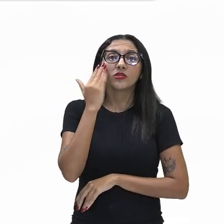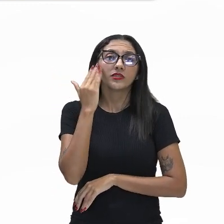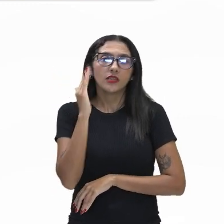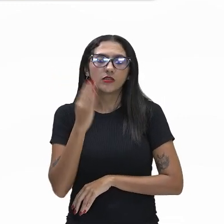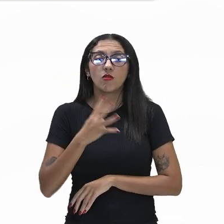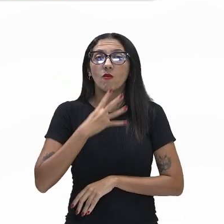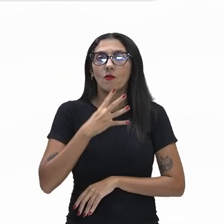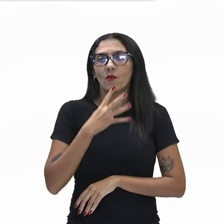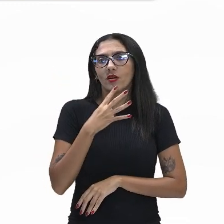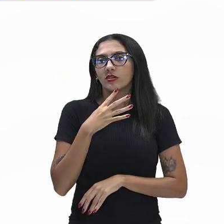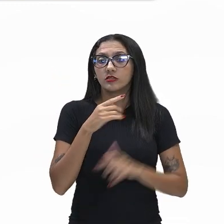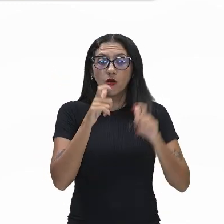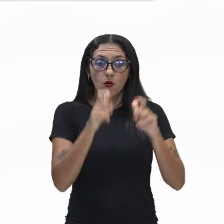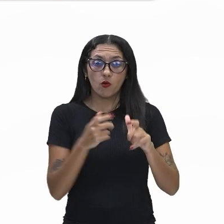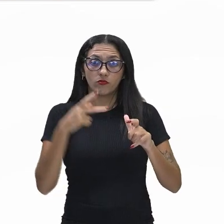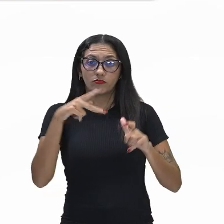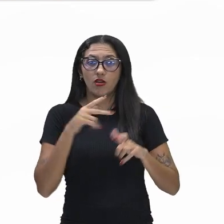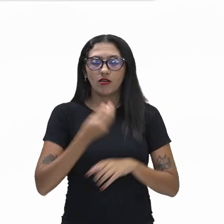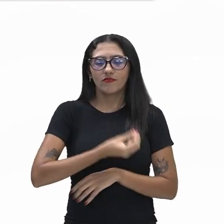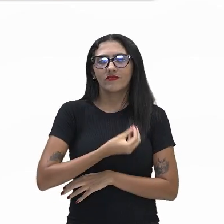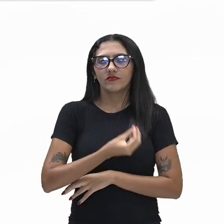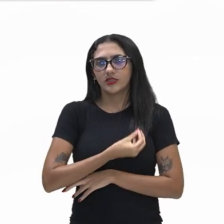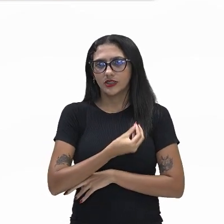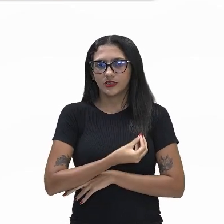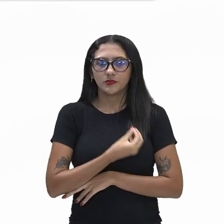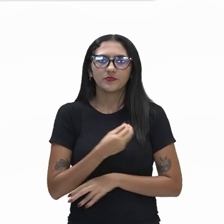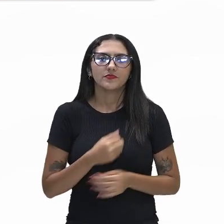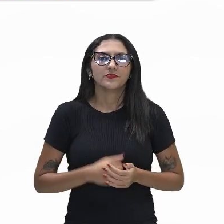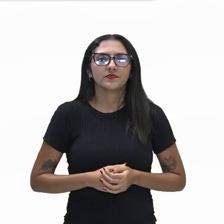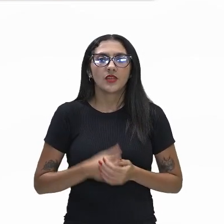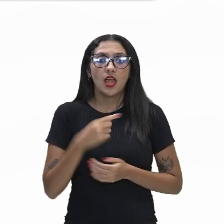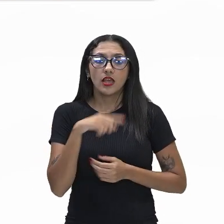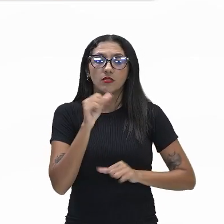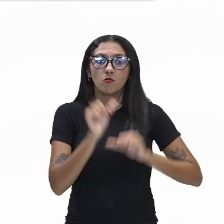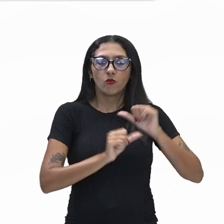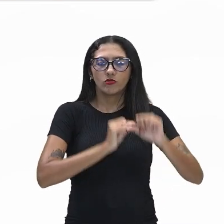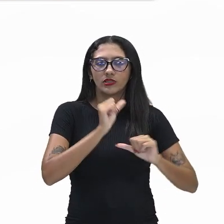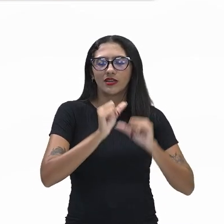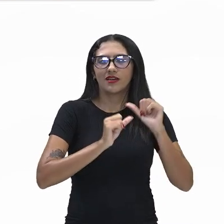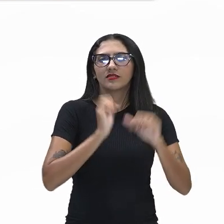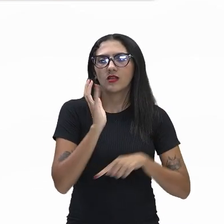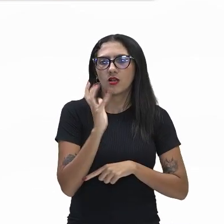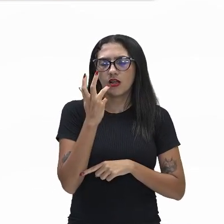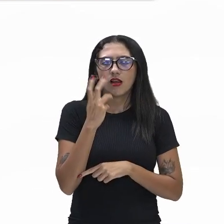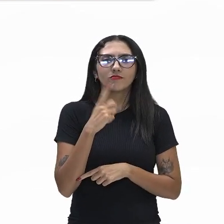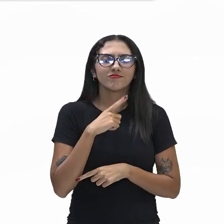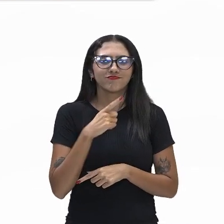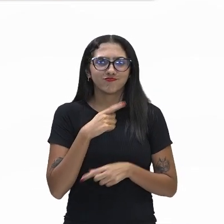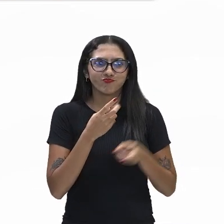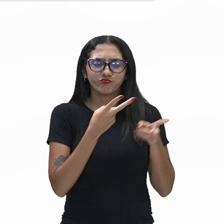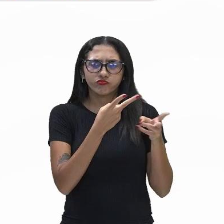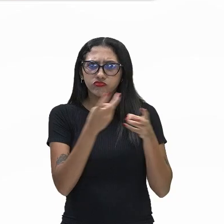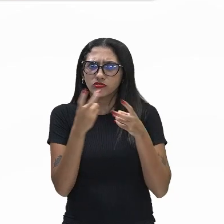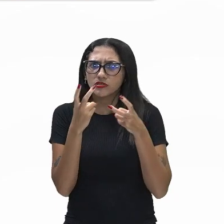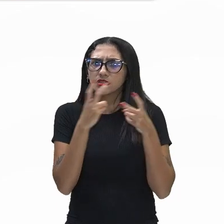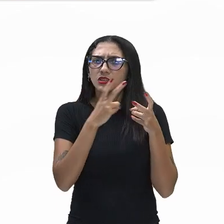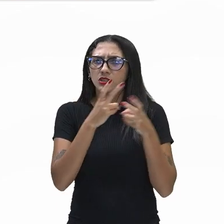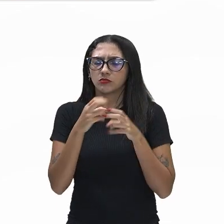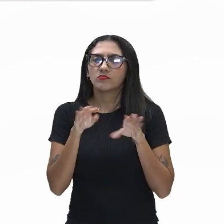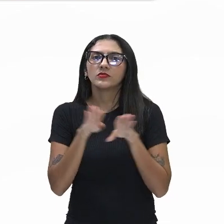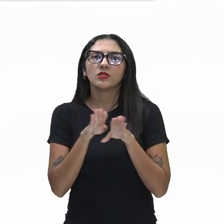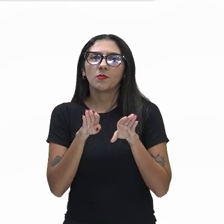acontece aí no local onde você vive, essas mudanças climáticas estão cada vez mais sendo pautas, né,